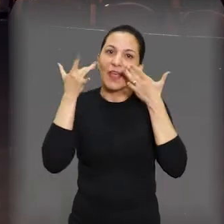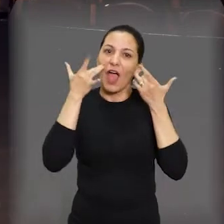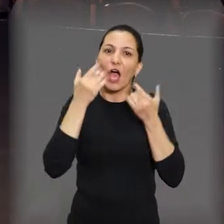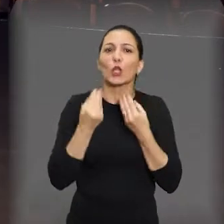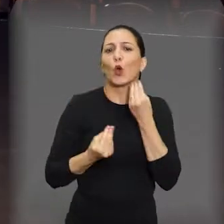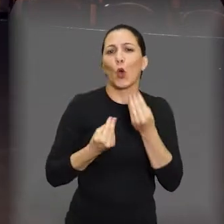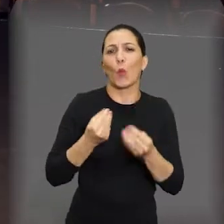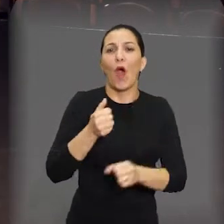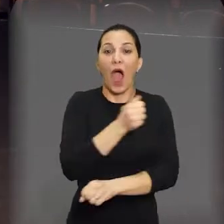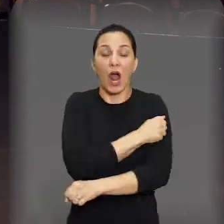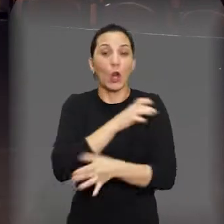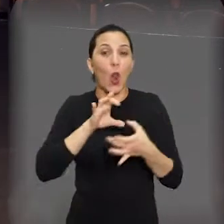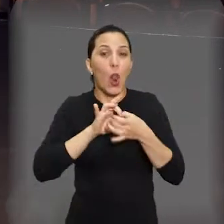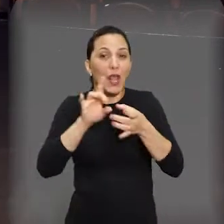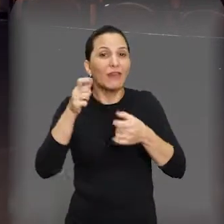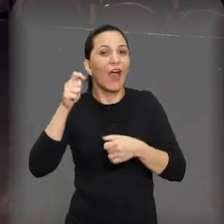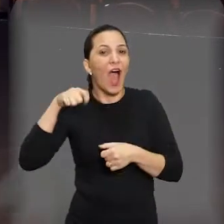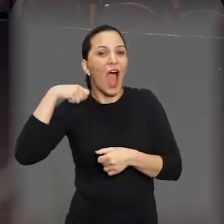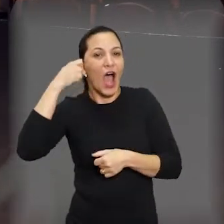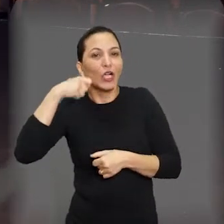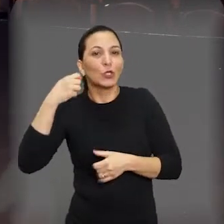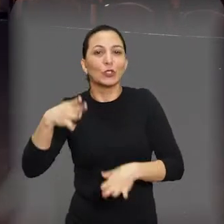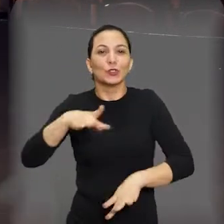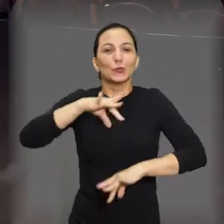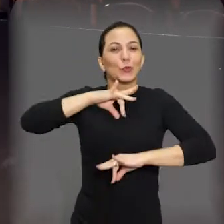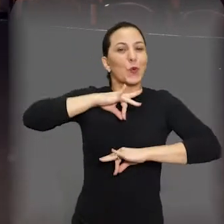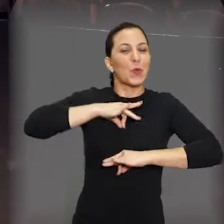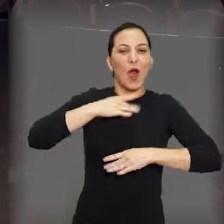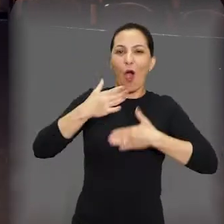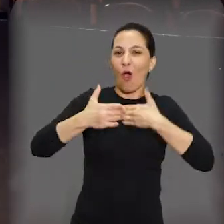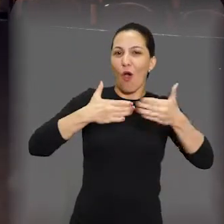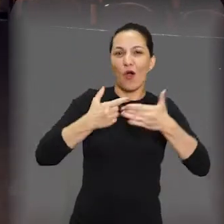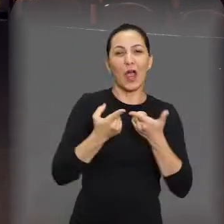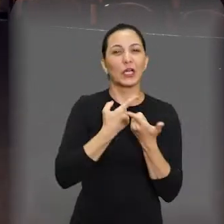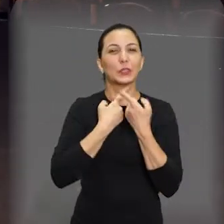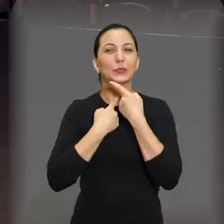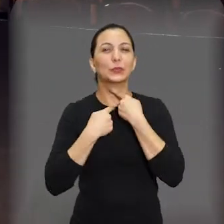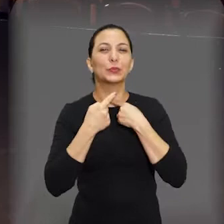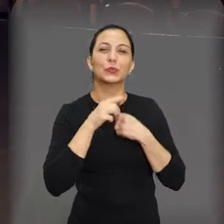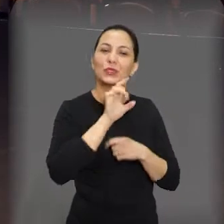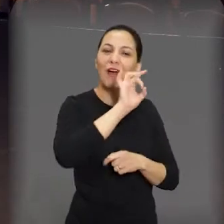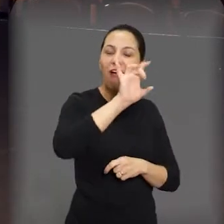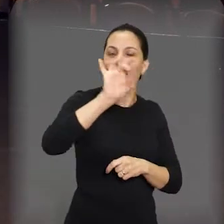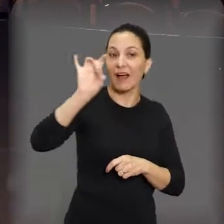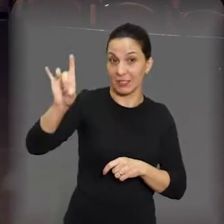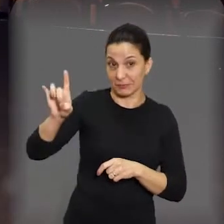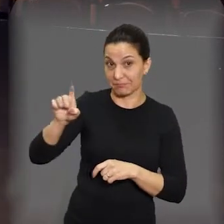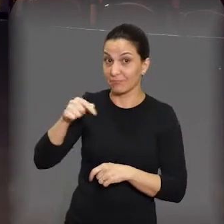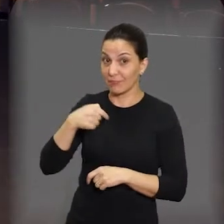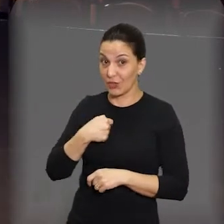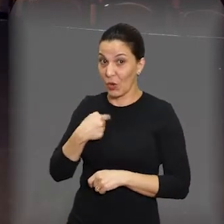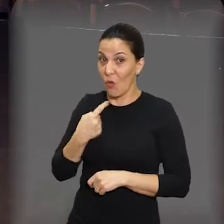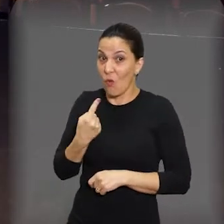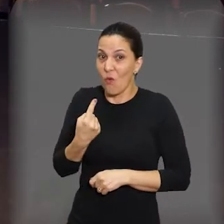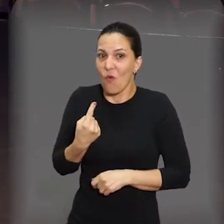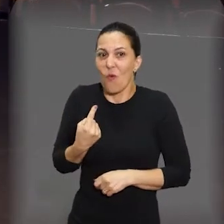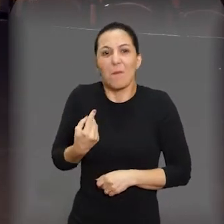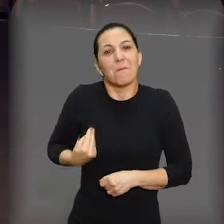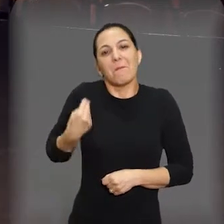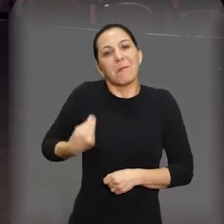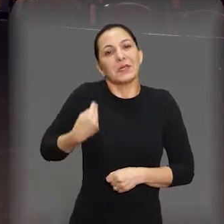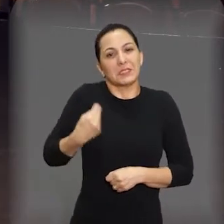mês tinha a apresentação do quebra-cara, que ele deixava livre para os alunos fazer uma cena que eles